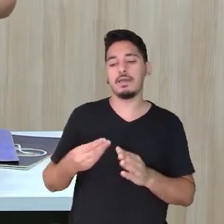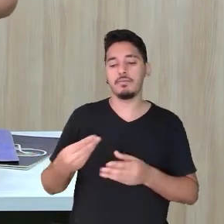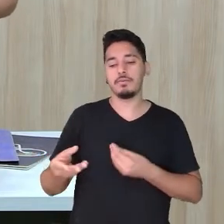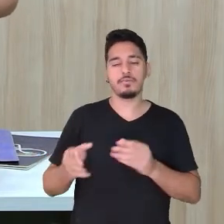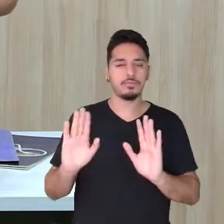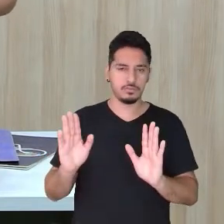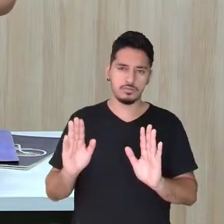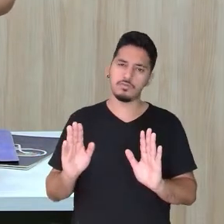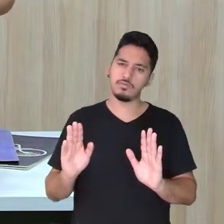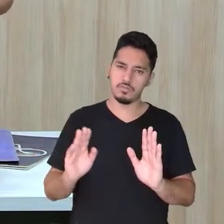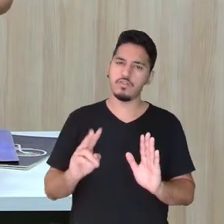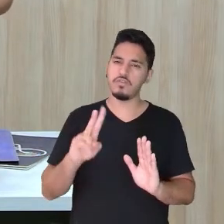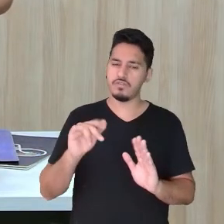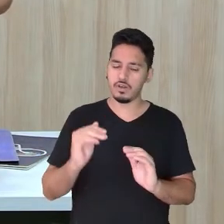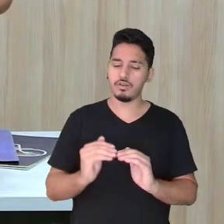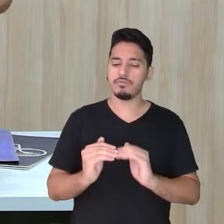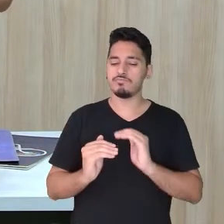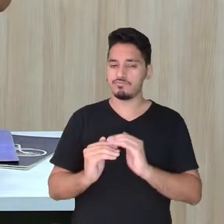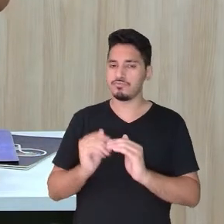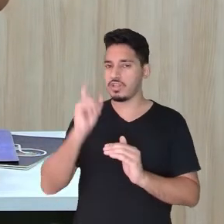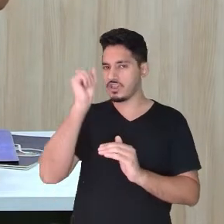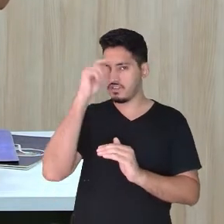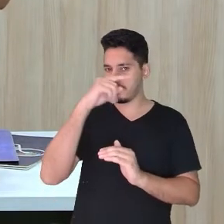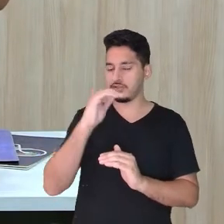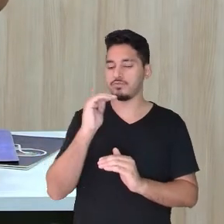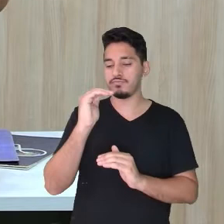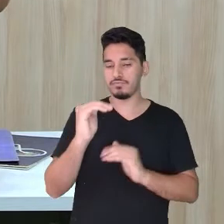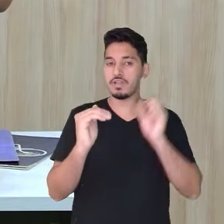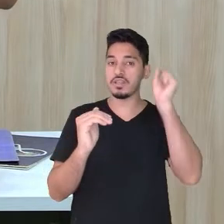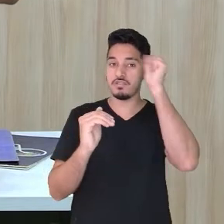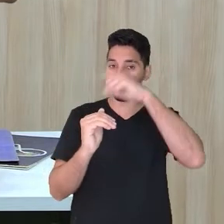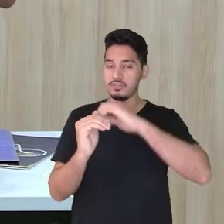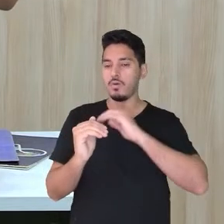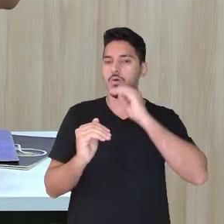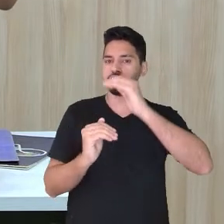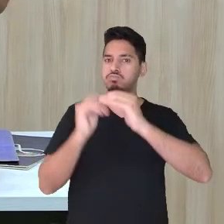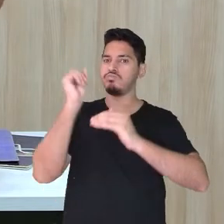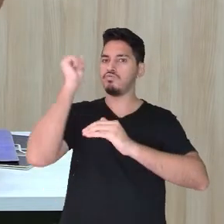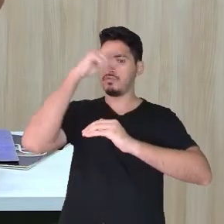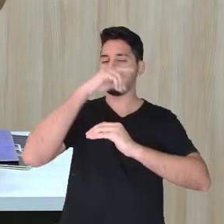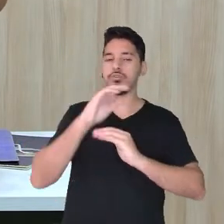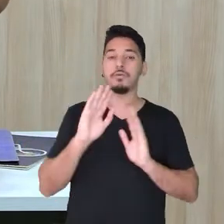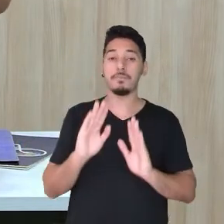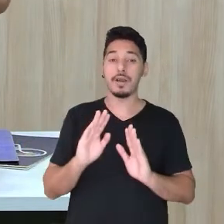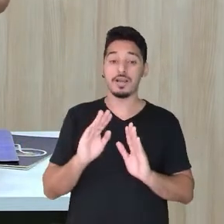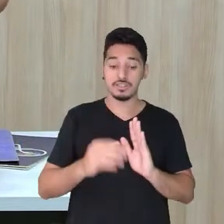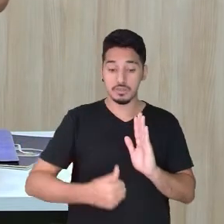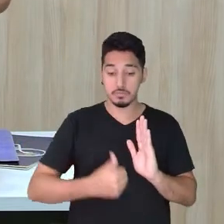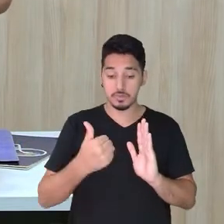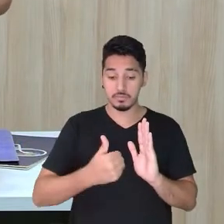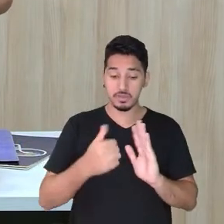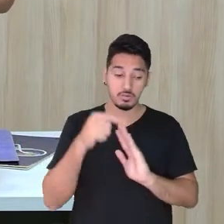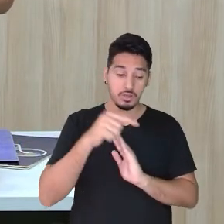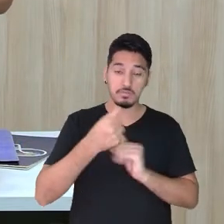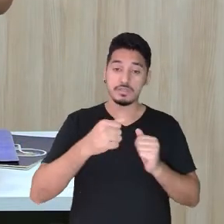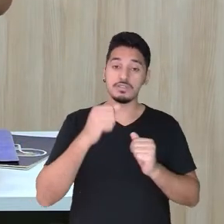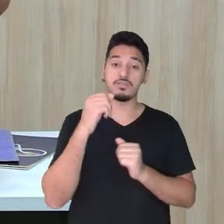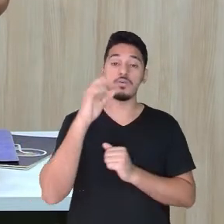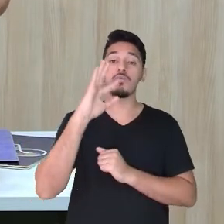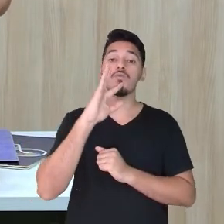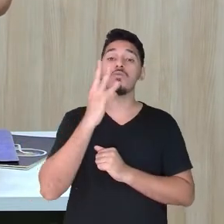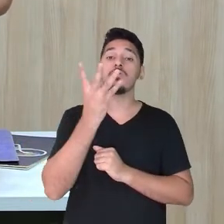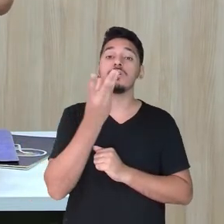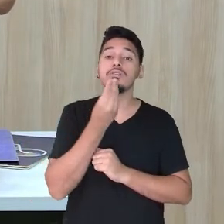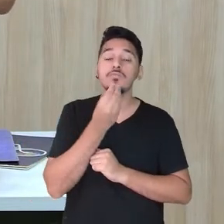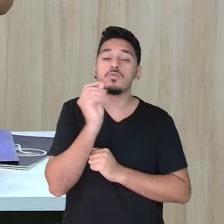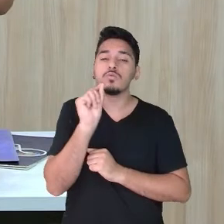ir aumentando o nível de dificuldade. Mas é importante perceber que primeiro ele tem que tomar conhecimento do que